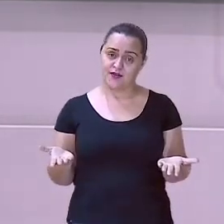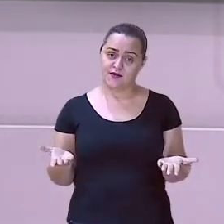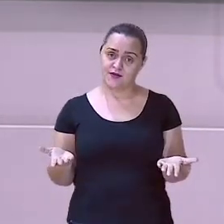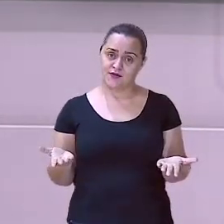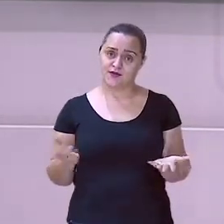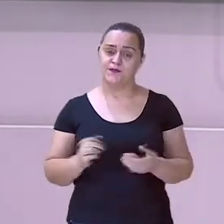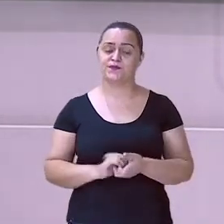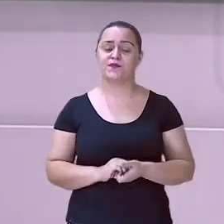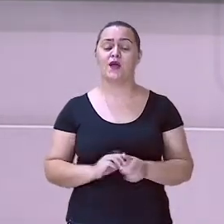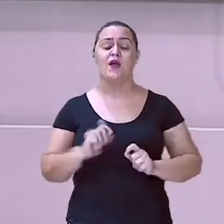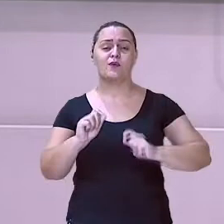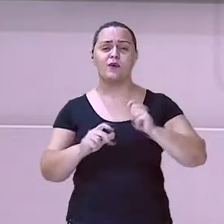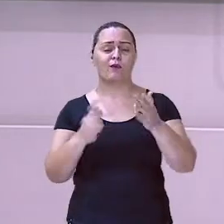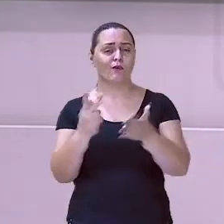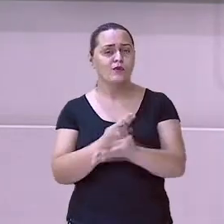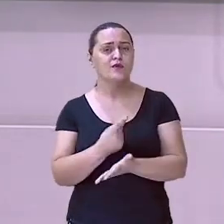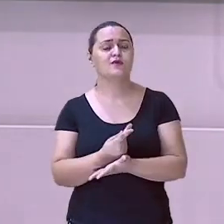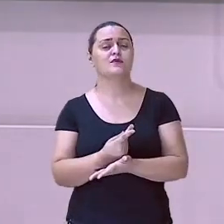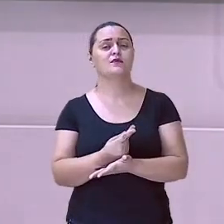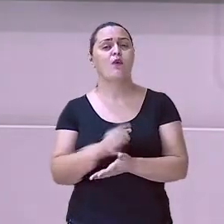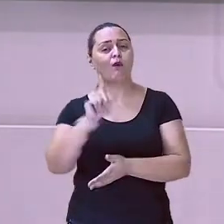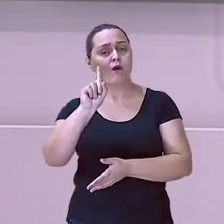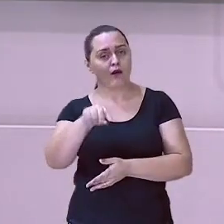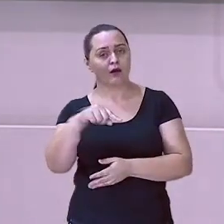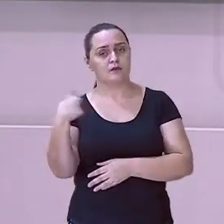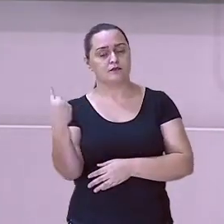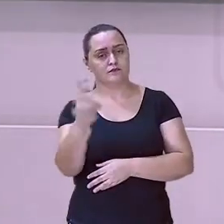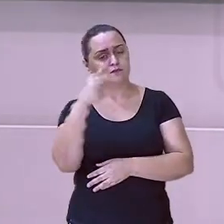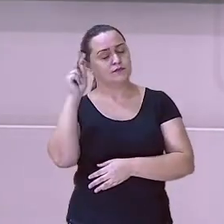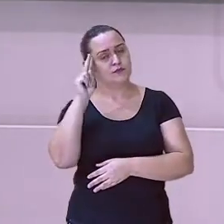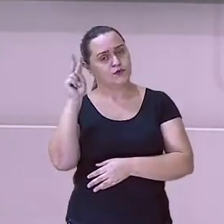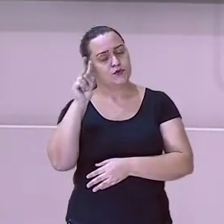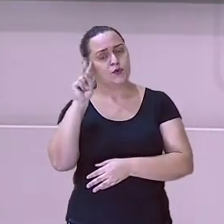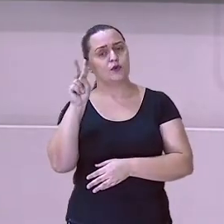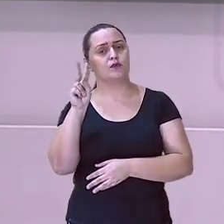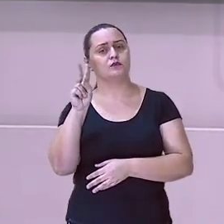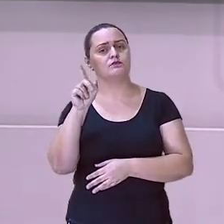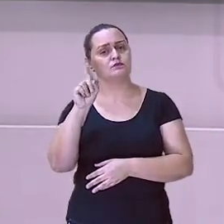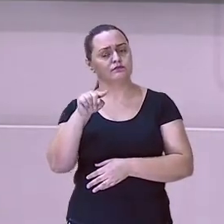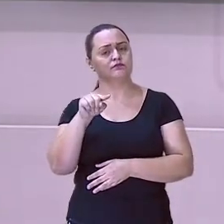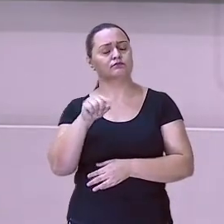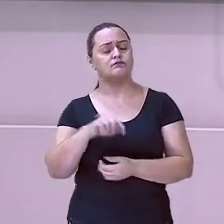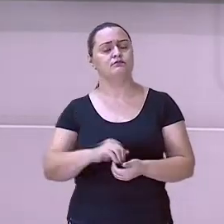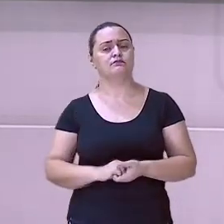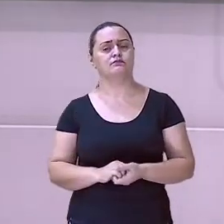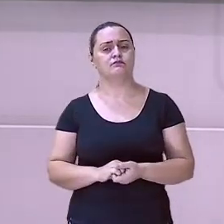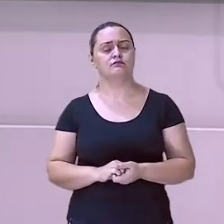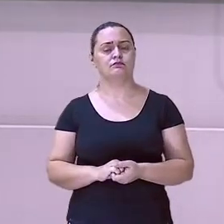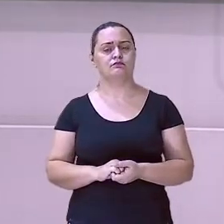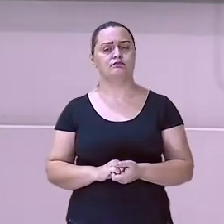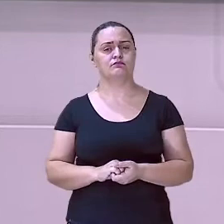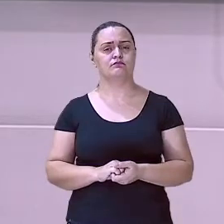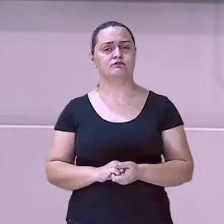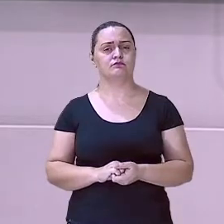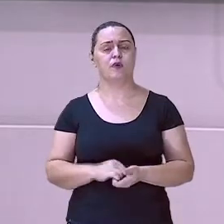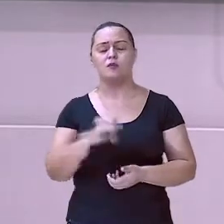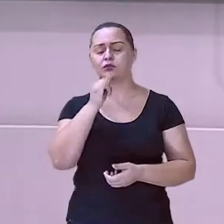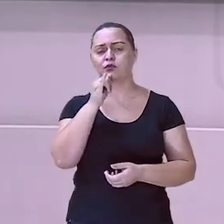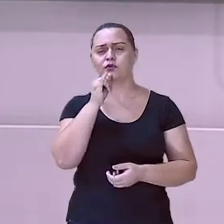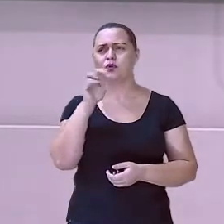é o que aconteceu, faz parte da nossa história. A chegada do europeu aqui.